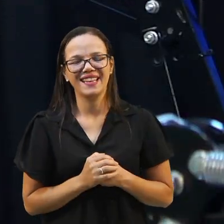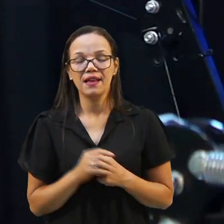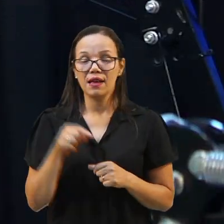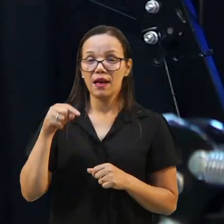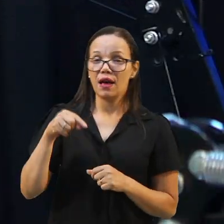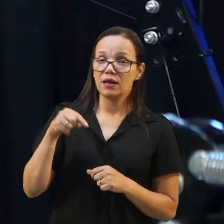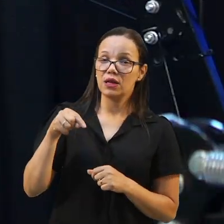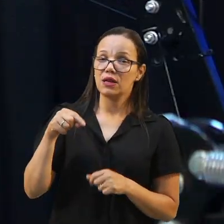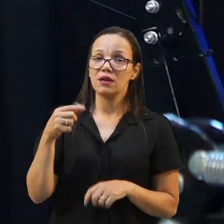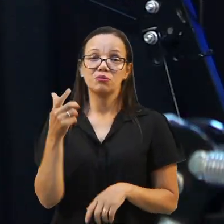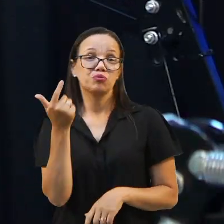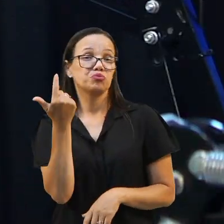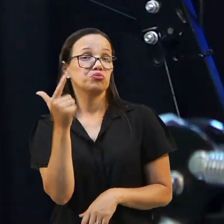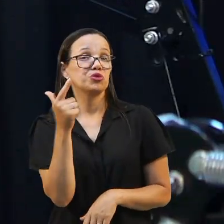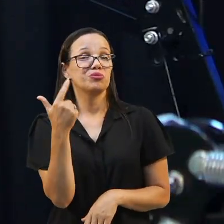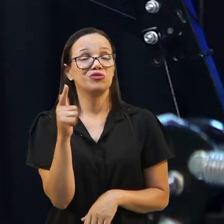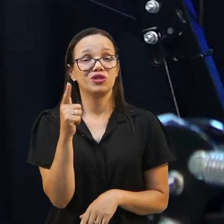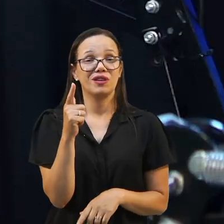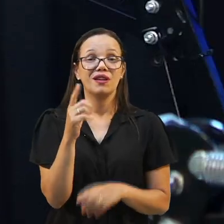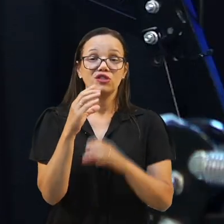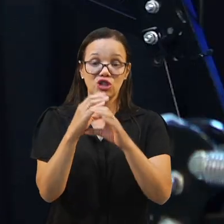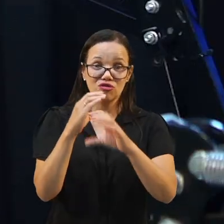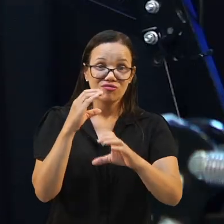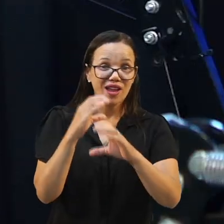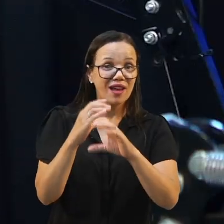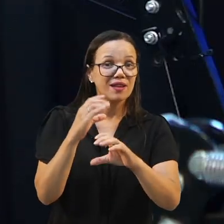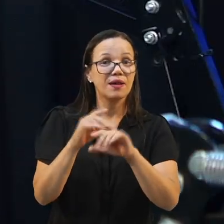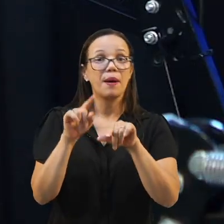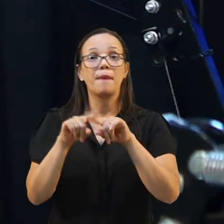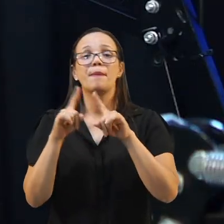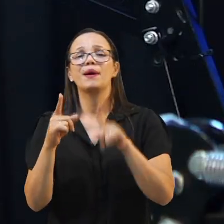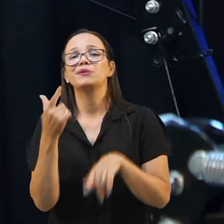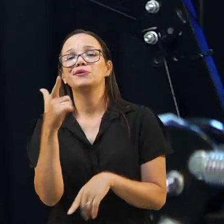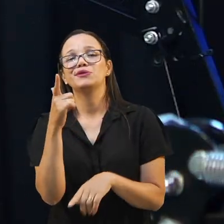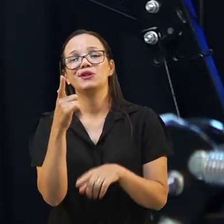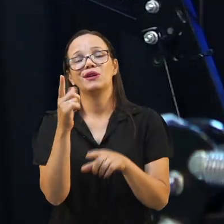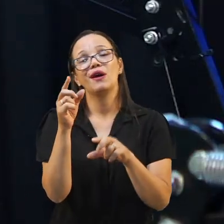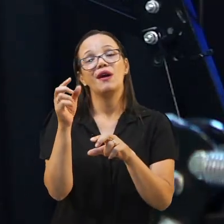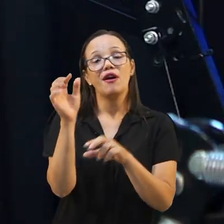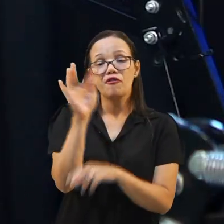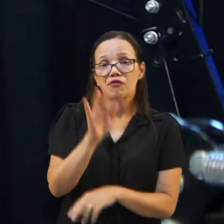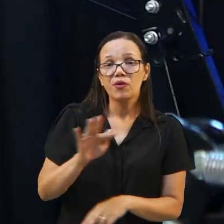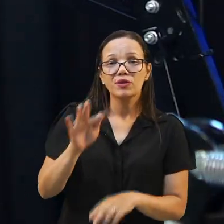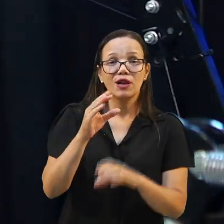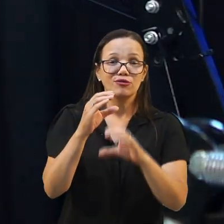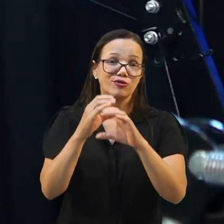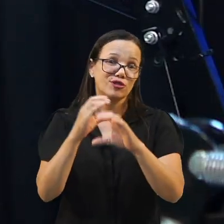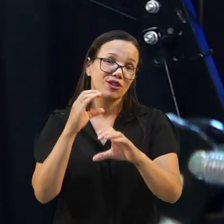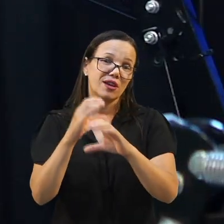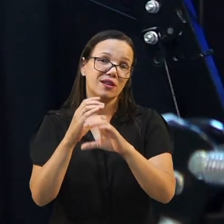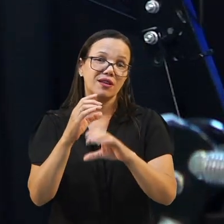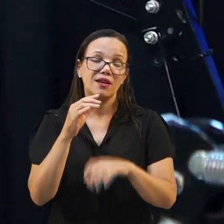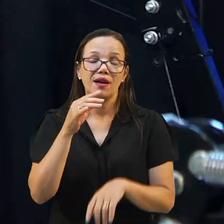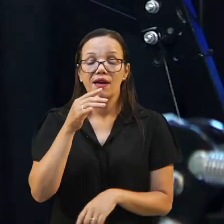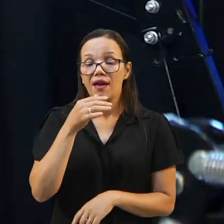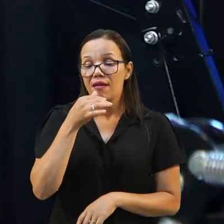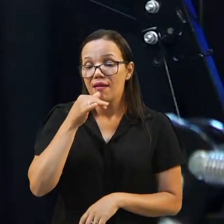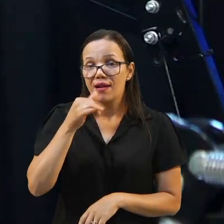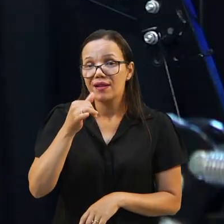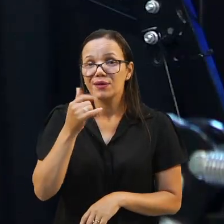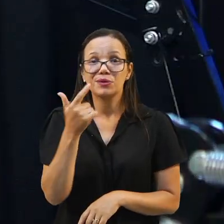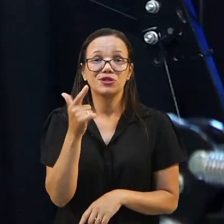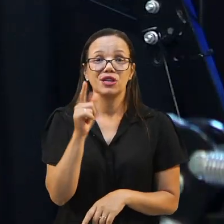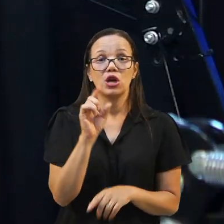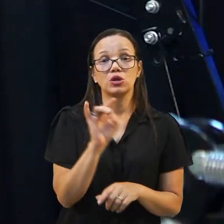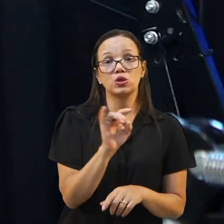tinha faculdade de engenharia, não existia universidade. E a faculdade de engenharia tinha engenharia mecânica e